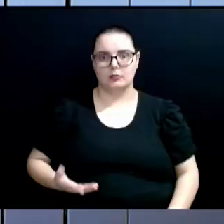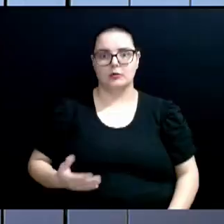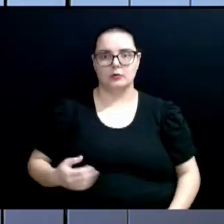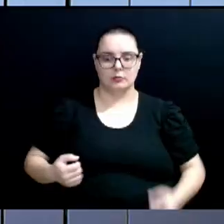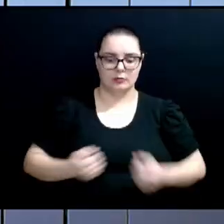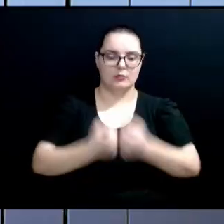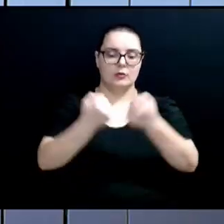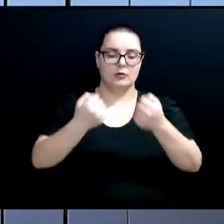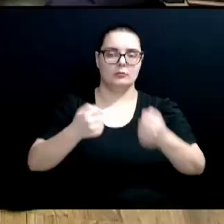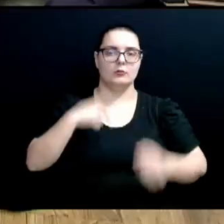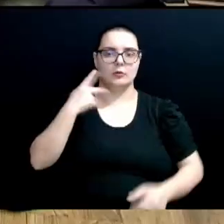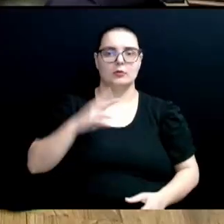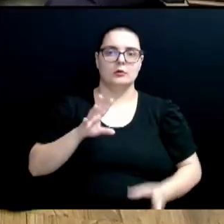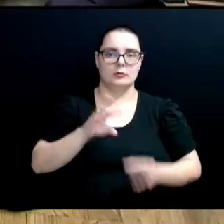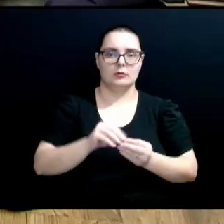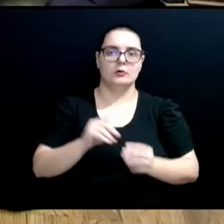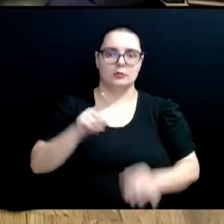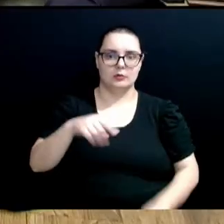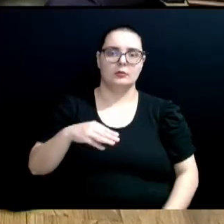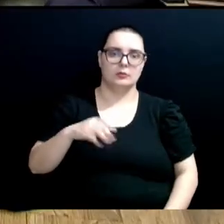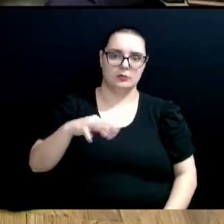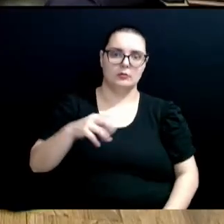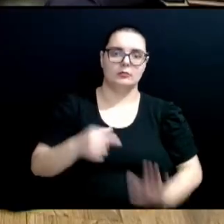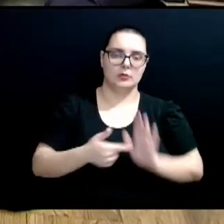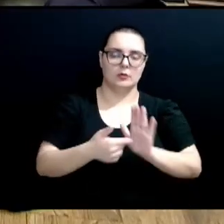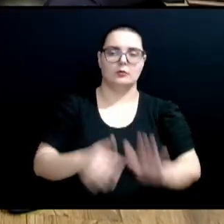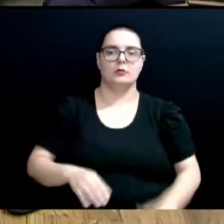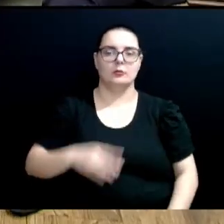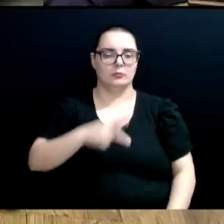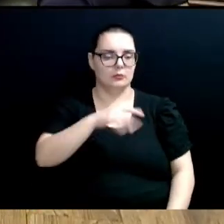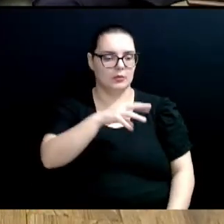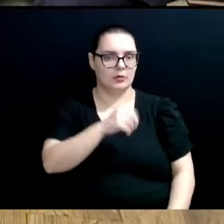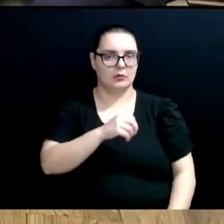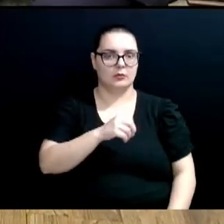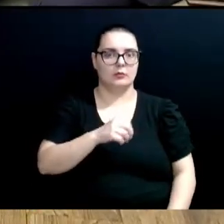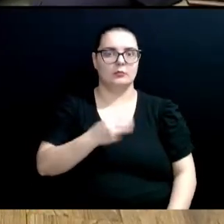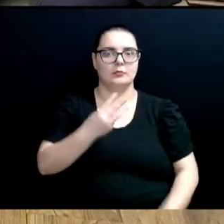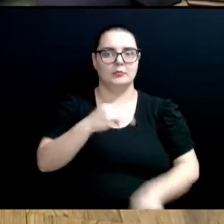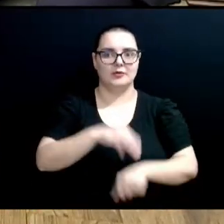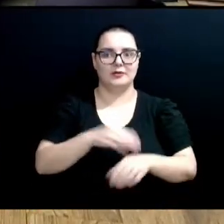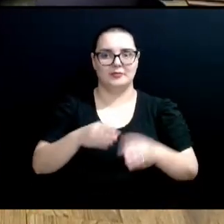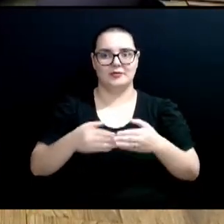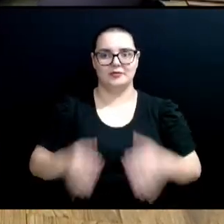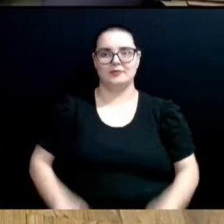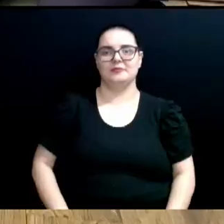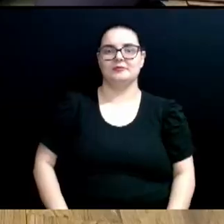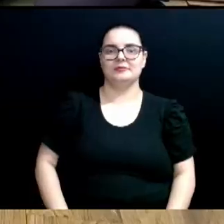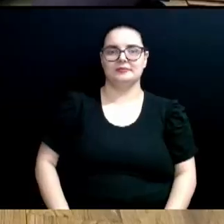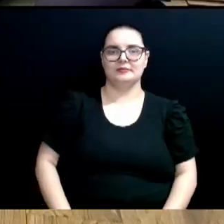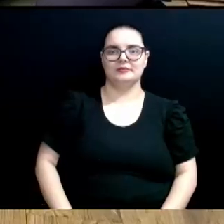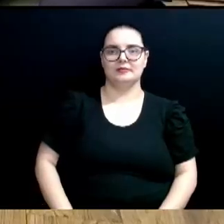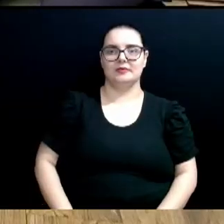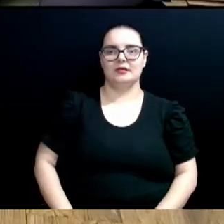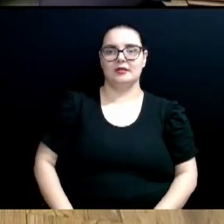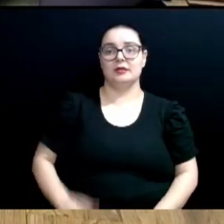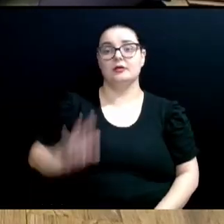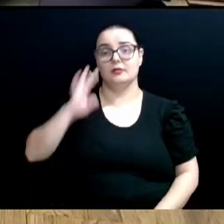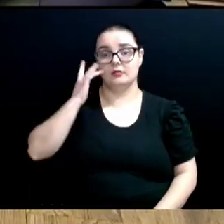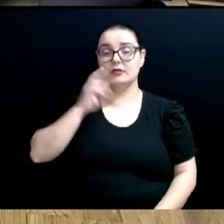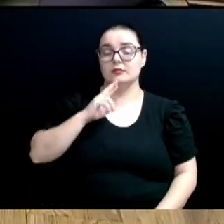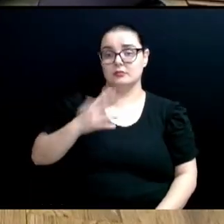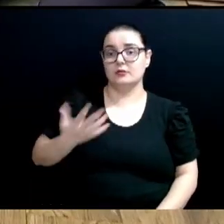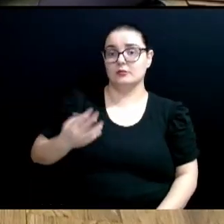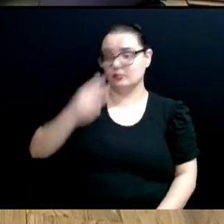isso que acho que o Marcos está apontando aí. Paulo Braga, 3 minutos, por gentileza. Não, eu acho que a resposta que o Romão deu